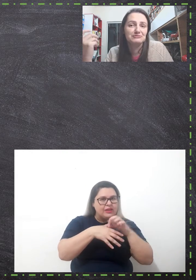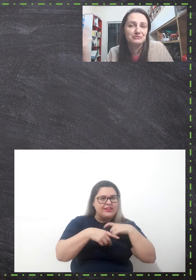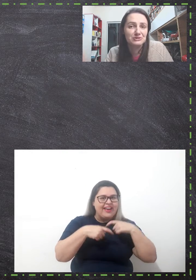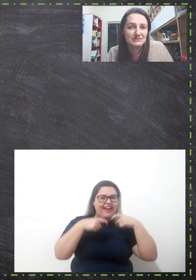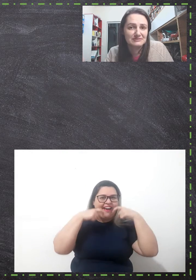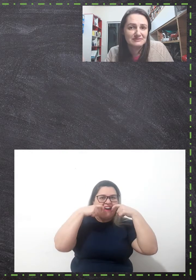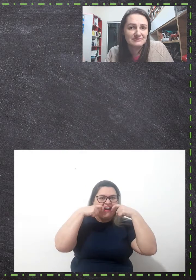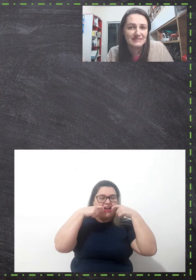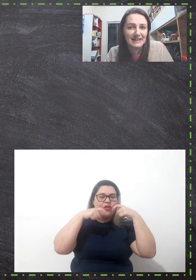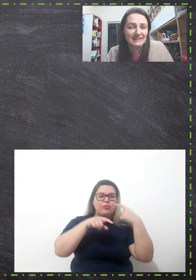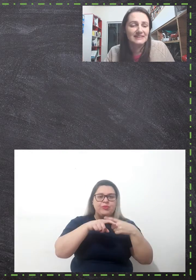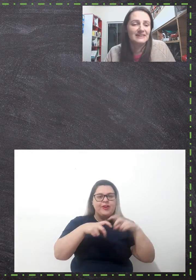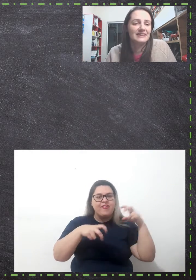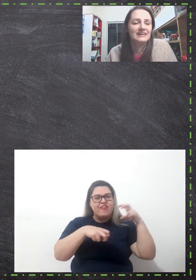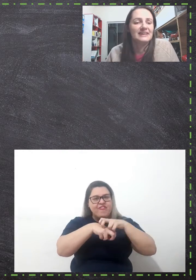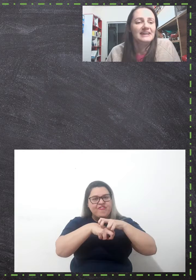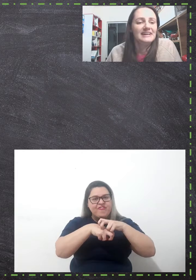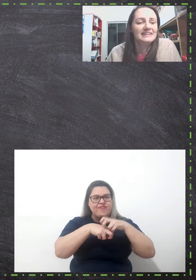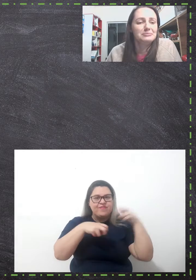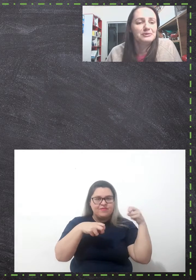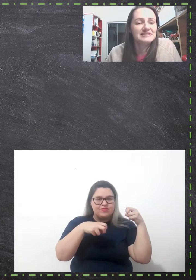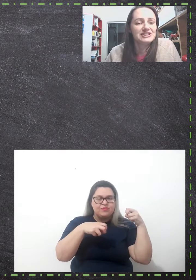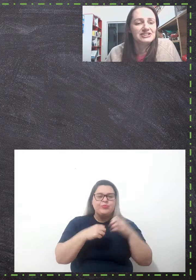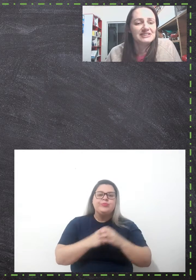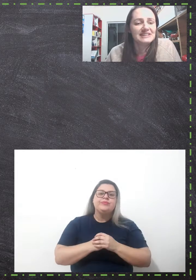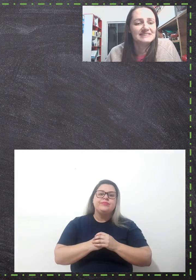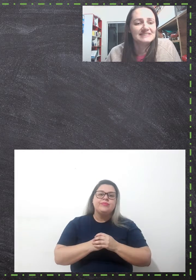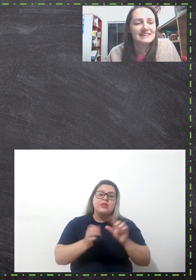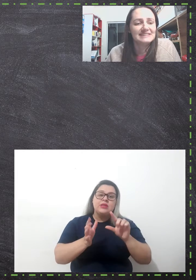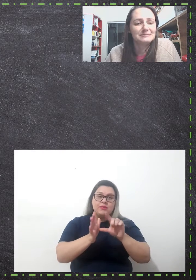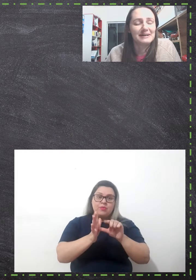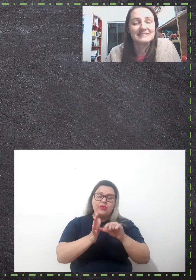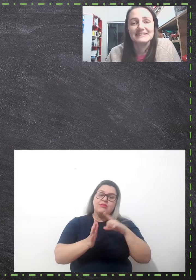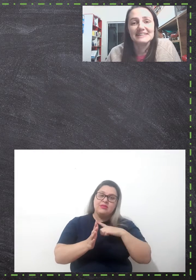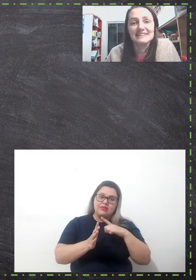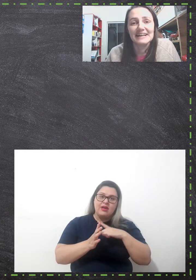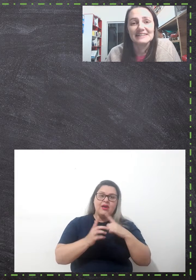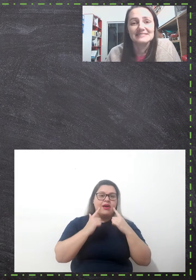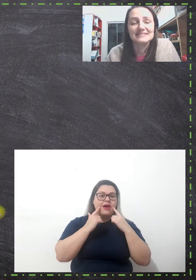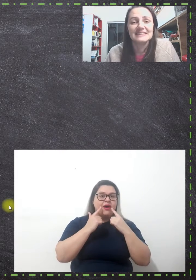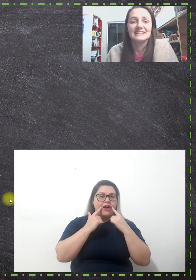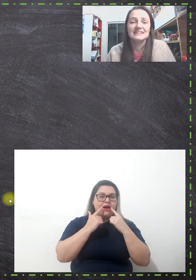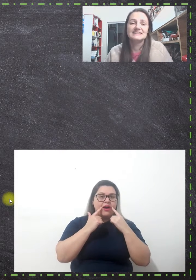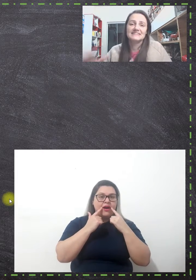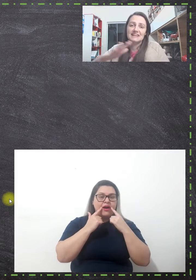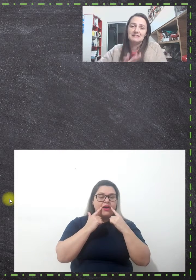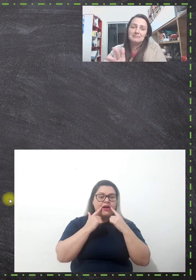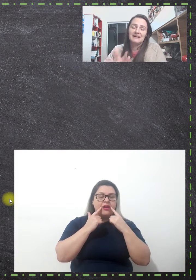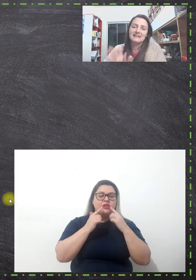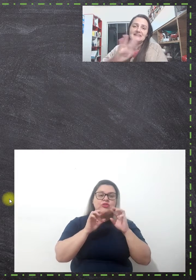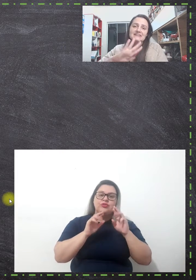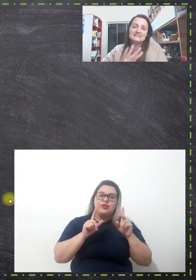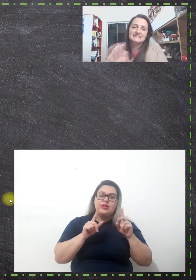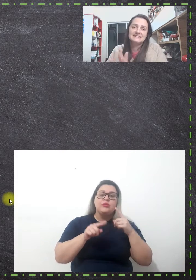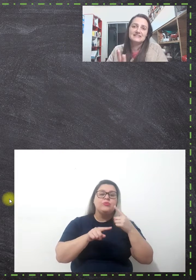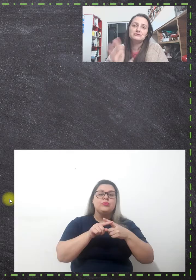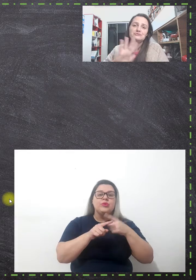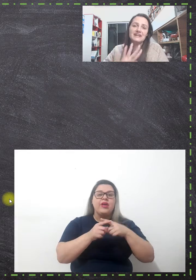eles perfuram, tá? E depois a gente tem esses dentes mais achatados, que servem